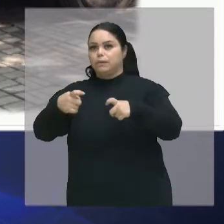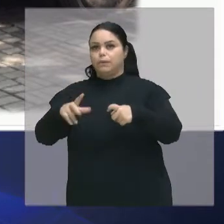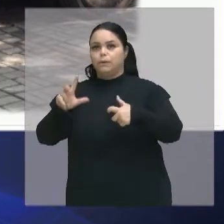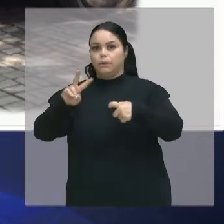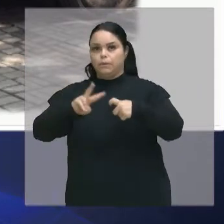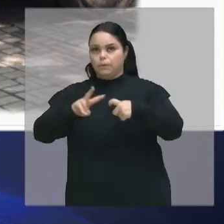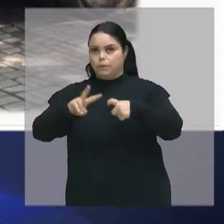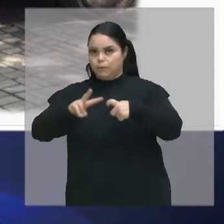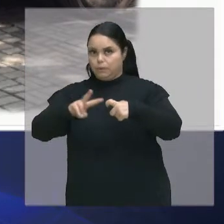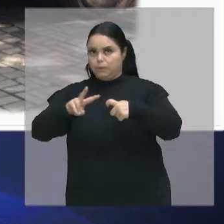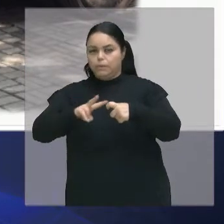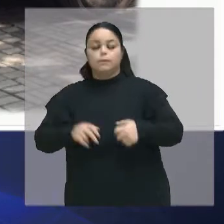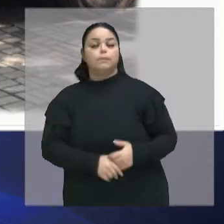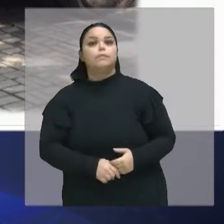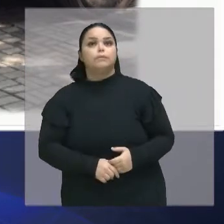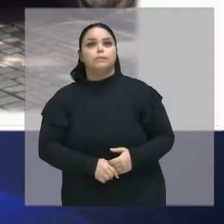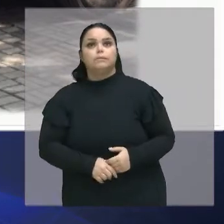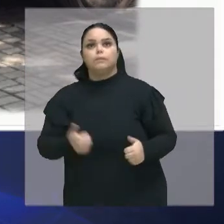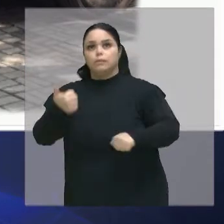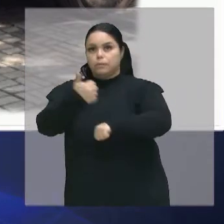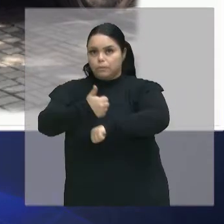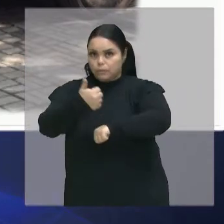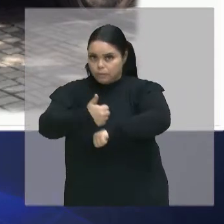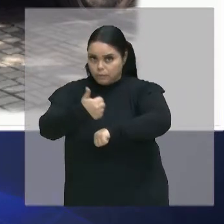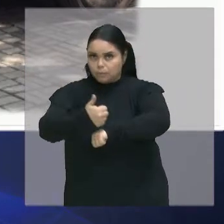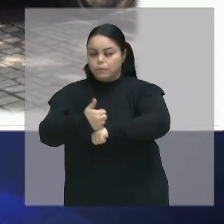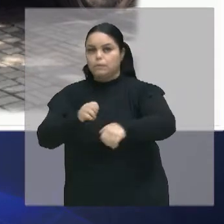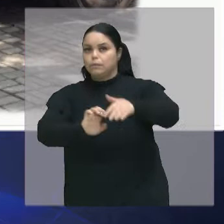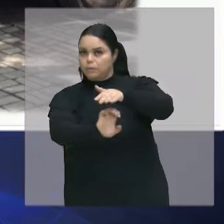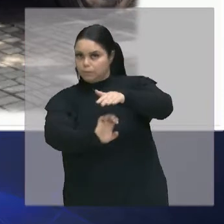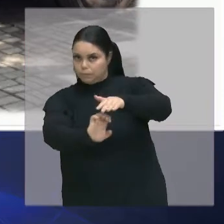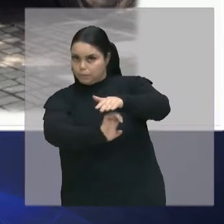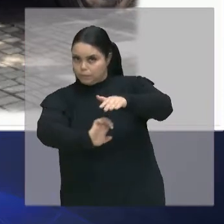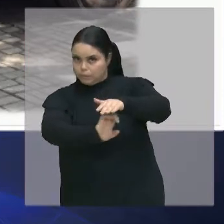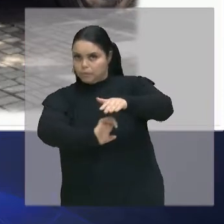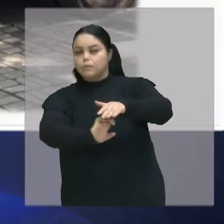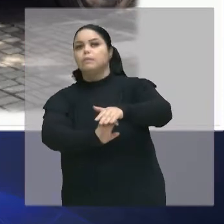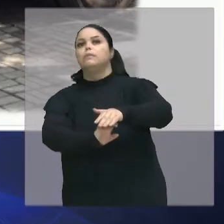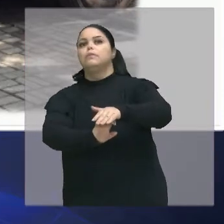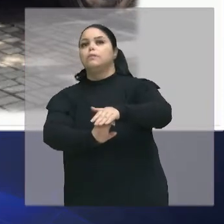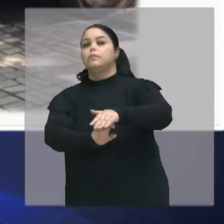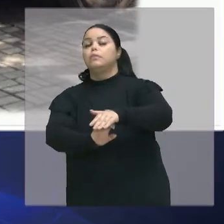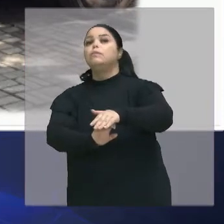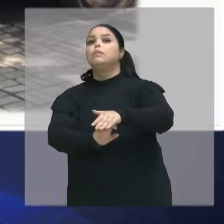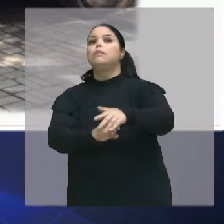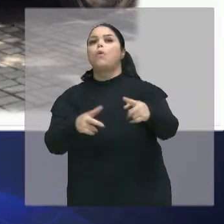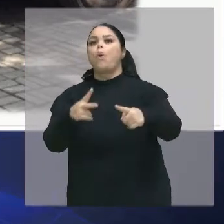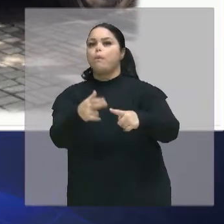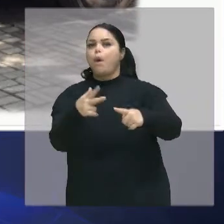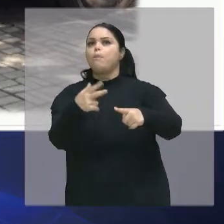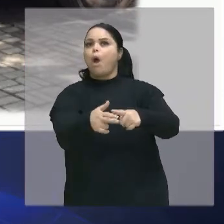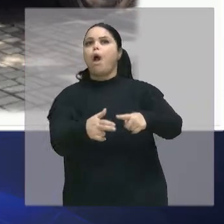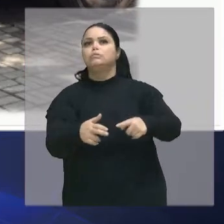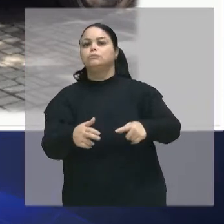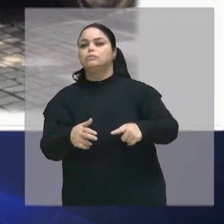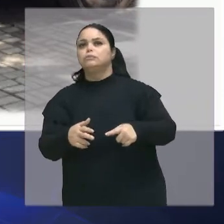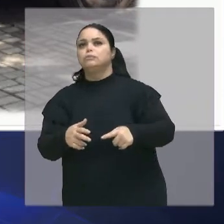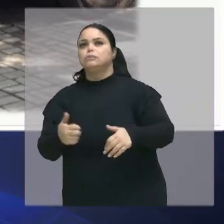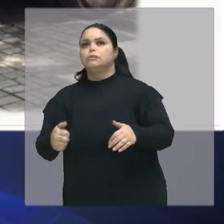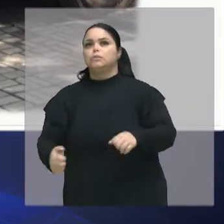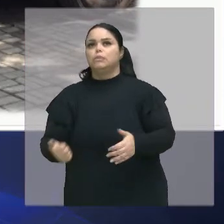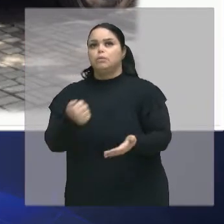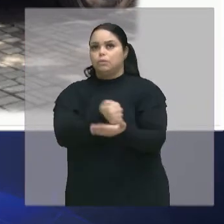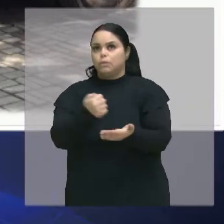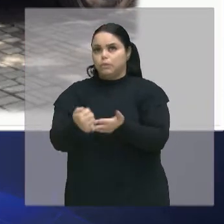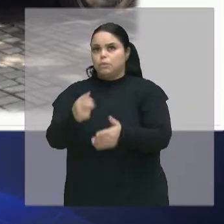veterinário, o dono da empresa, né, que é uma empresa que está fazendo essa castração, contratada pela